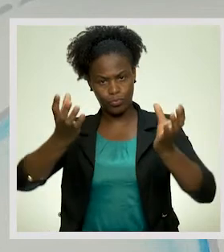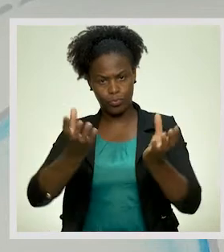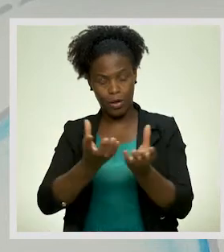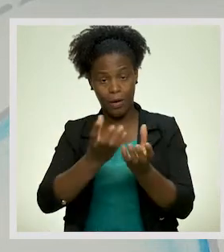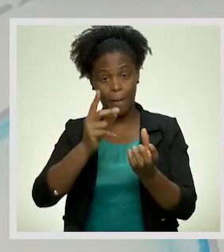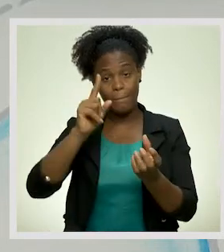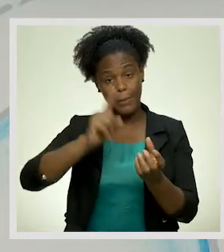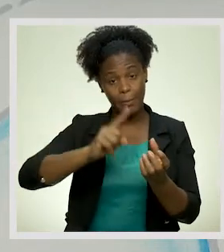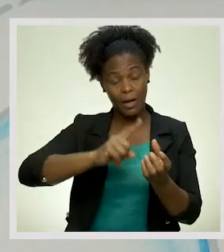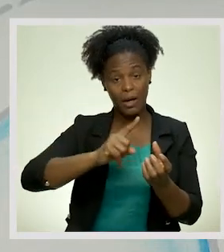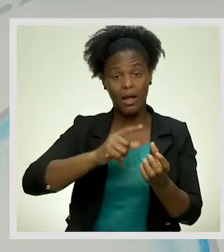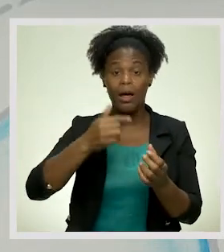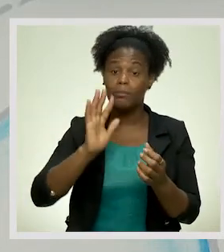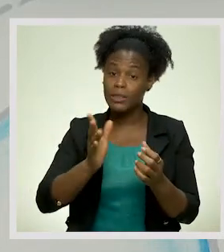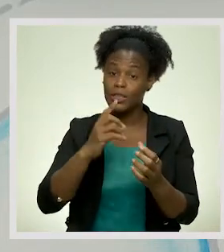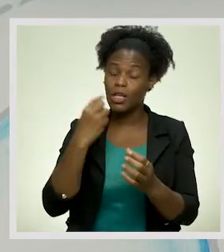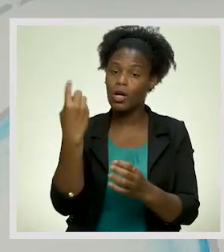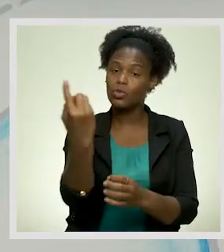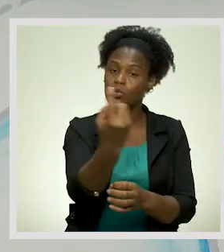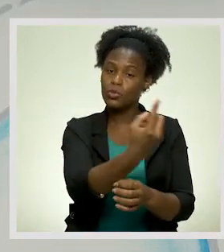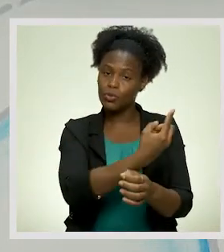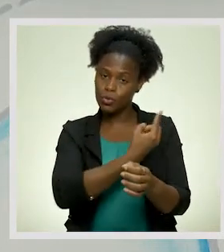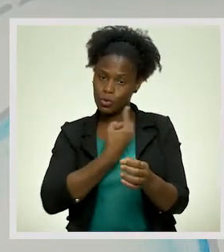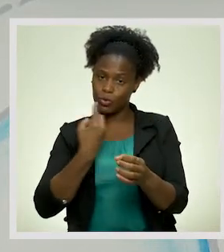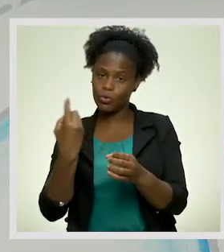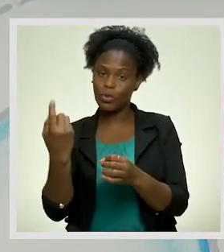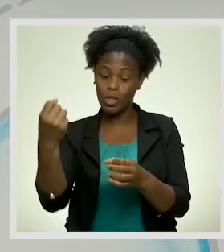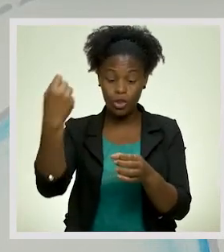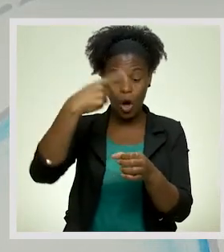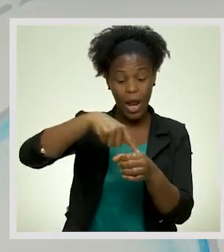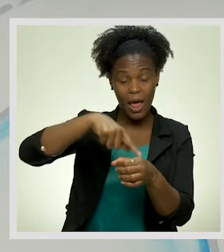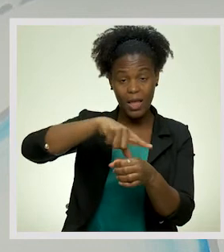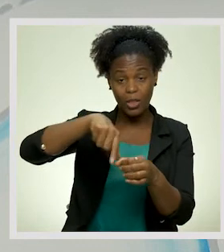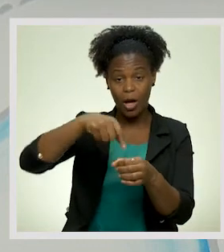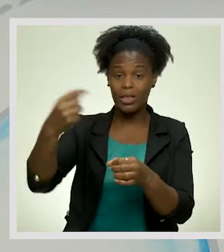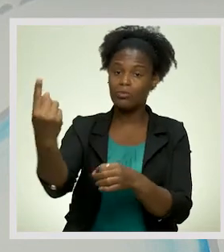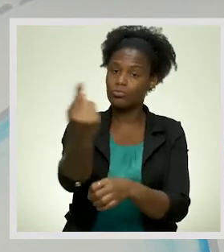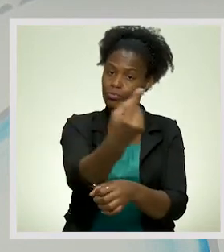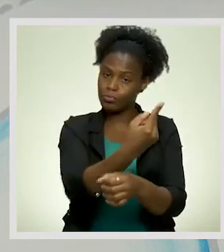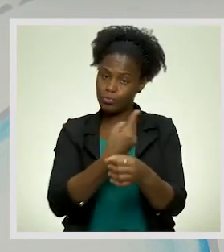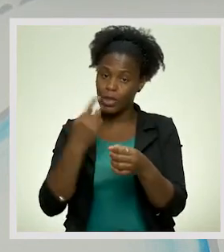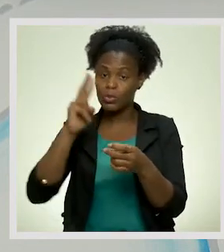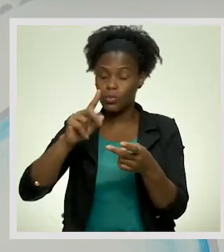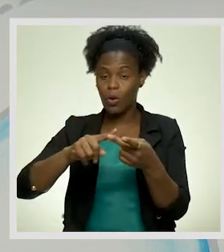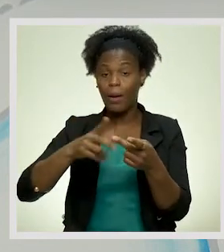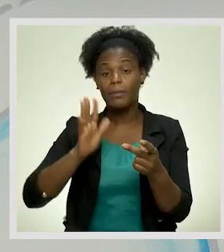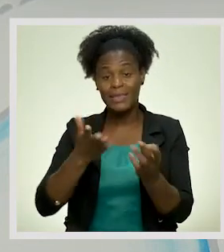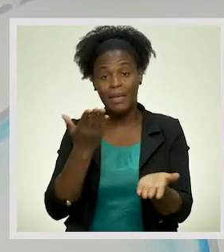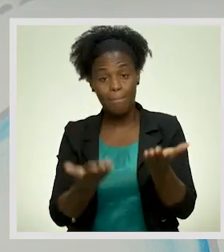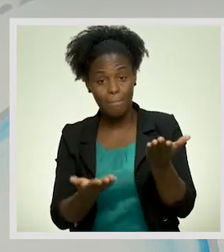característica, o corpo celeste tem que girar à volta do Sol A segunda característica, o corpo celeste tem que ter